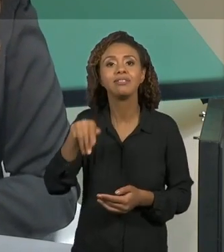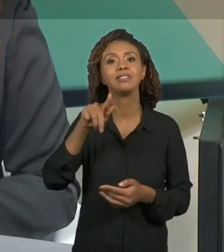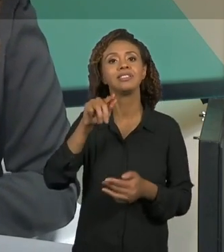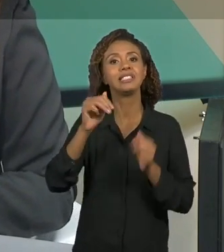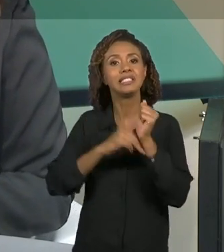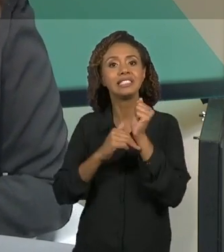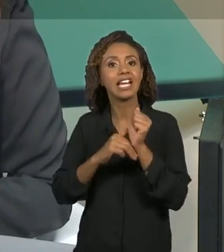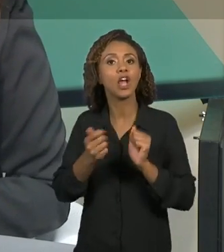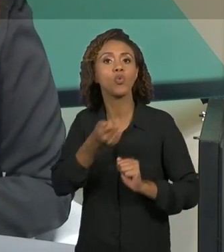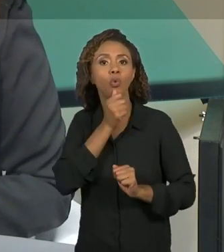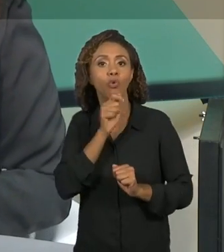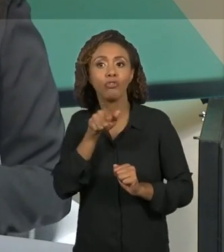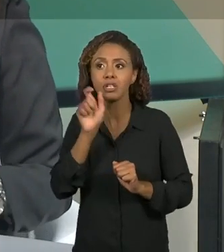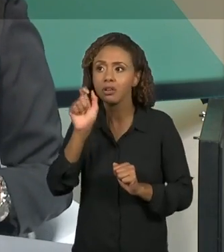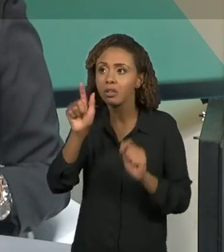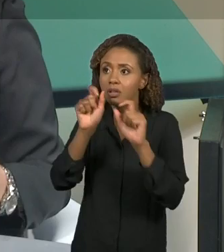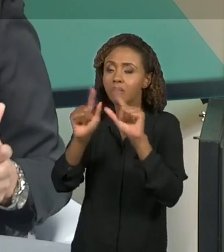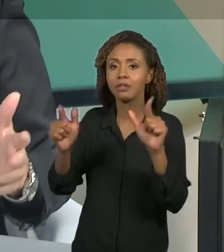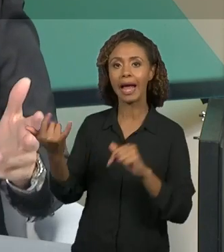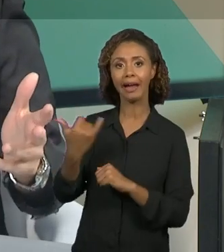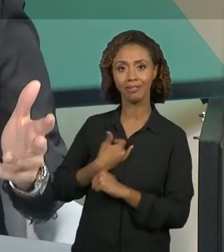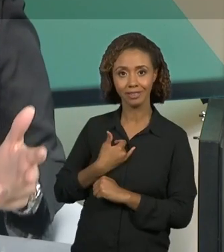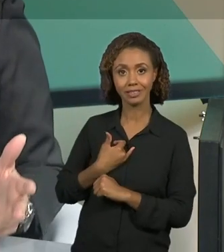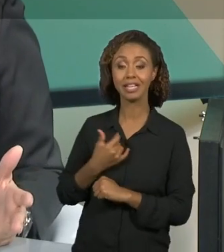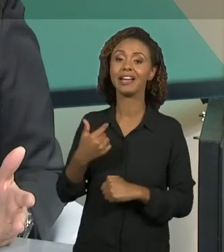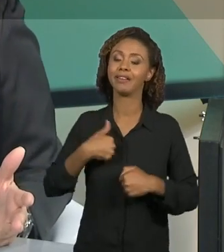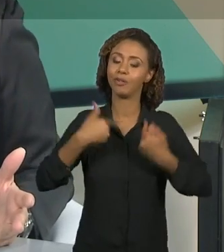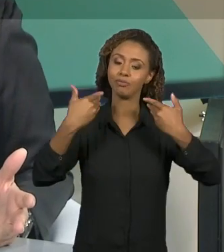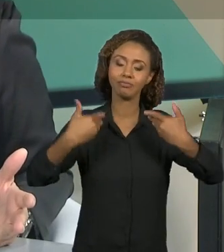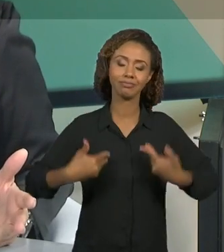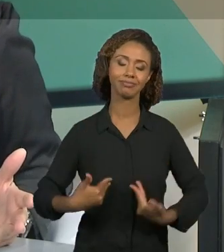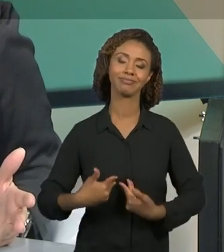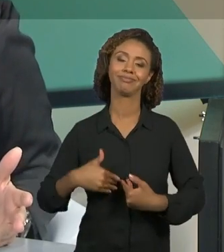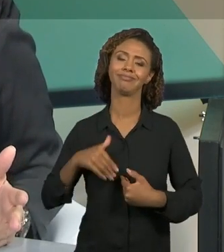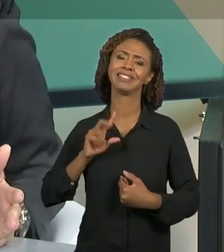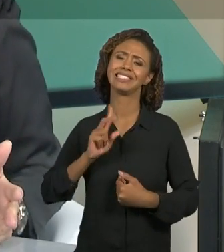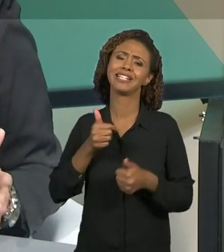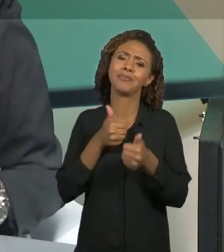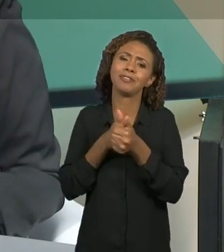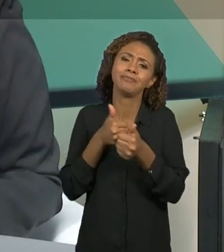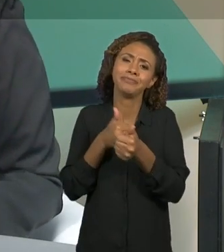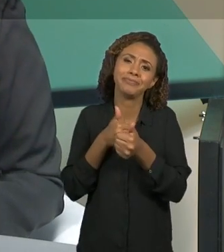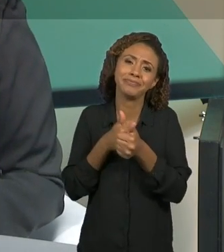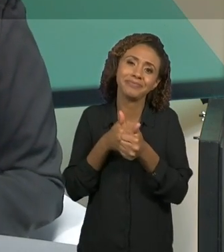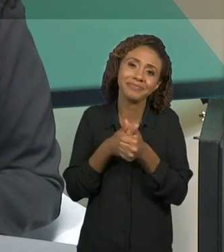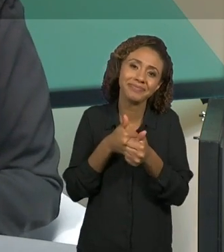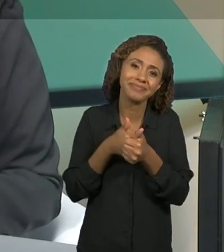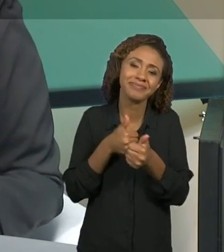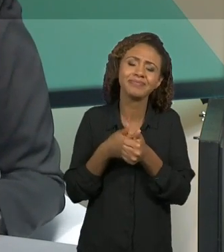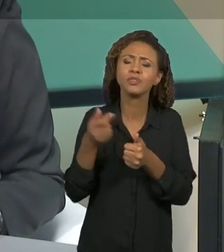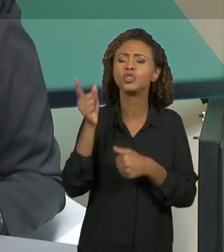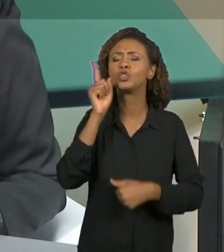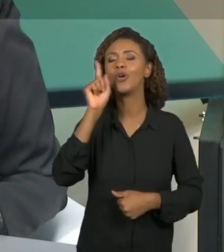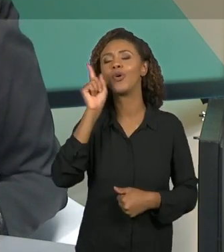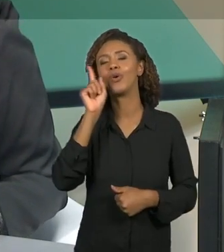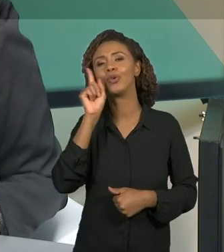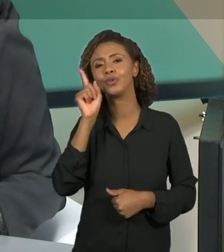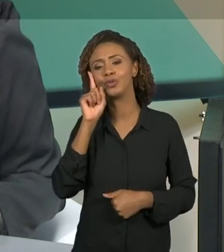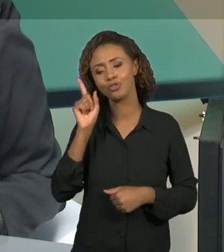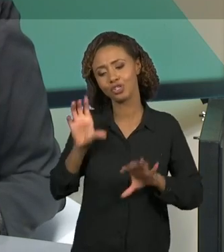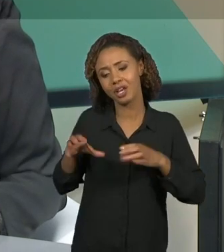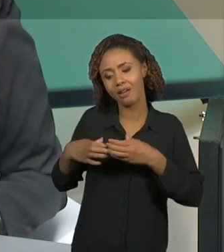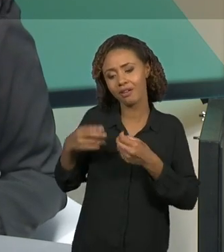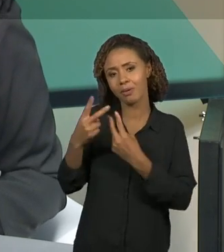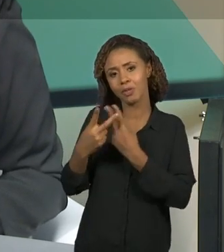aluno clica e fala com a gente e eu estarei muito próxima de vocês e o acompanho diariamente com